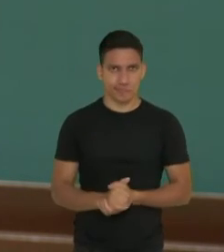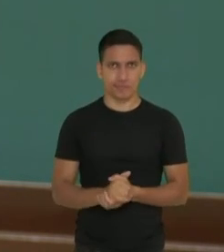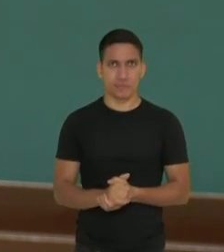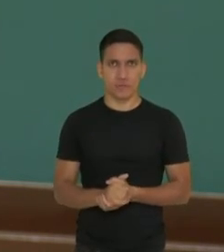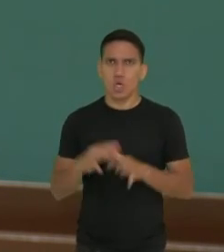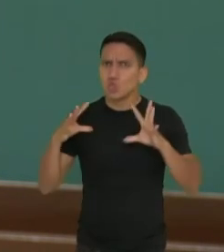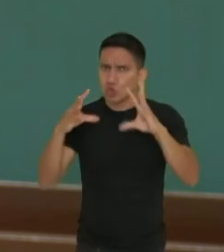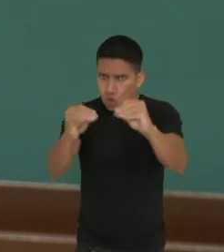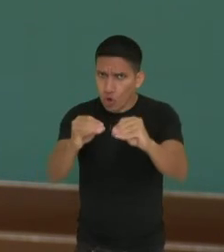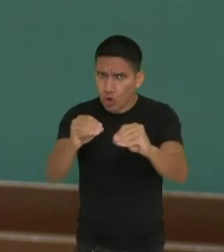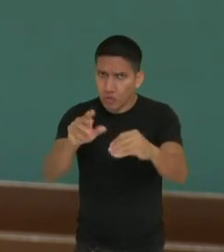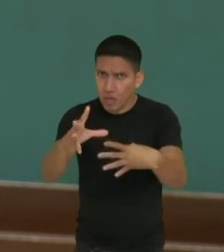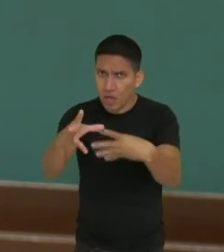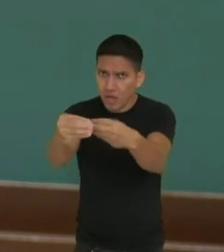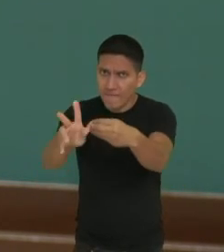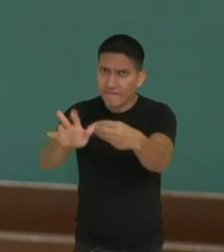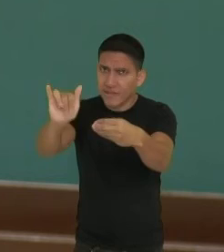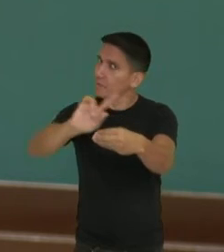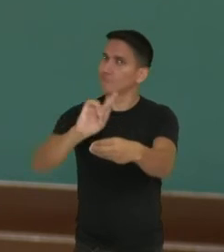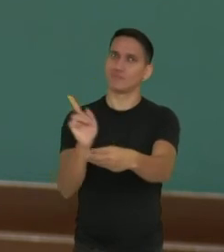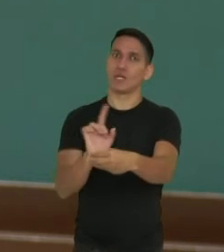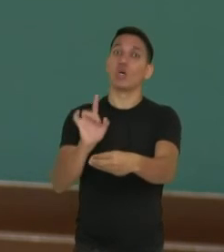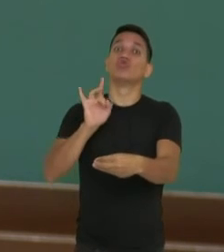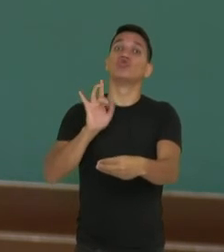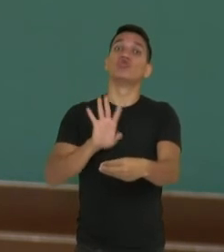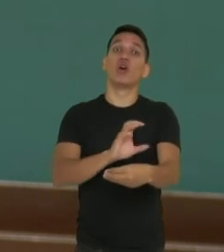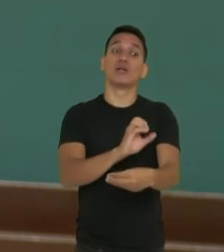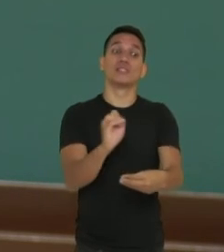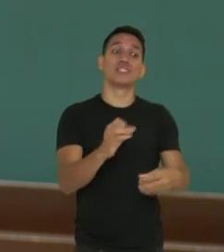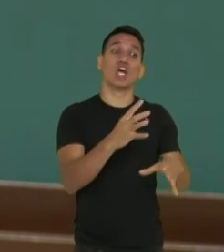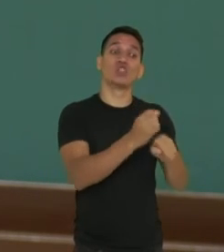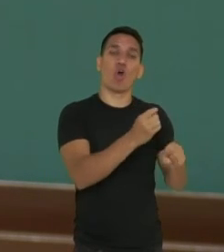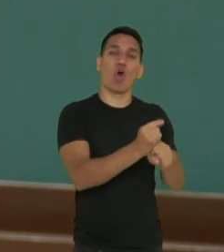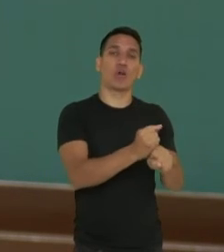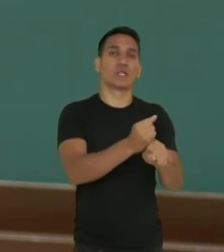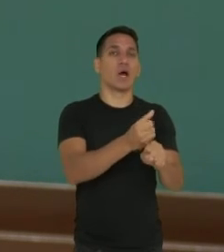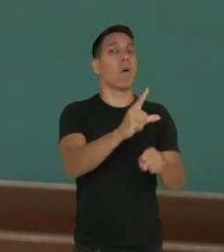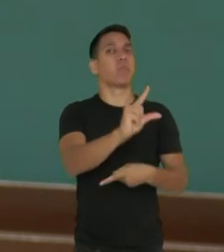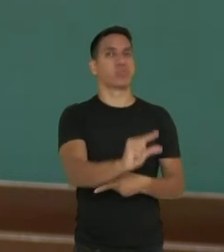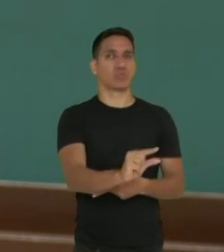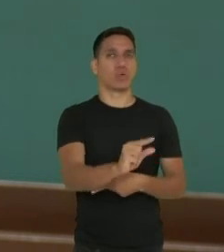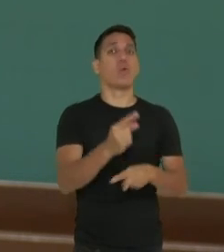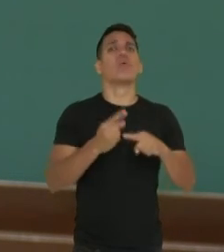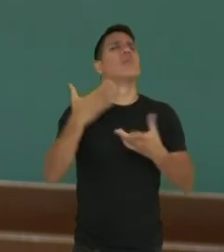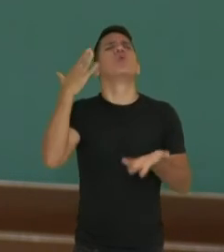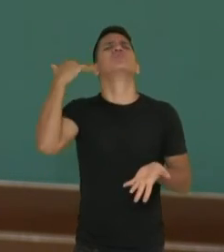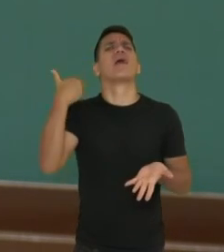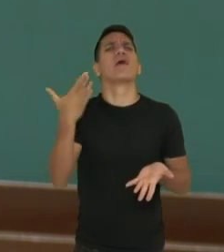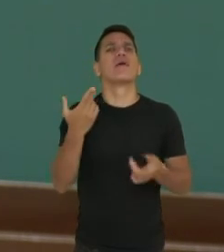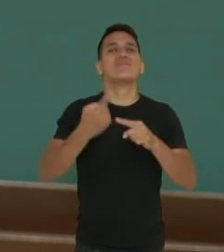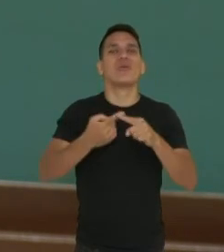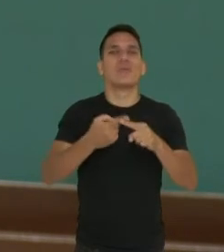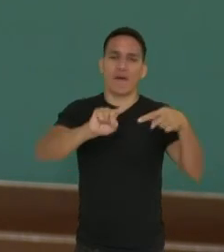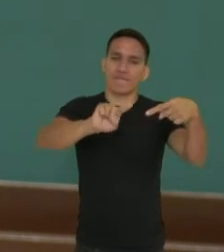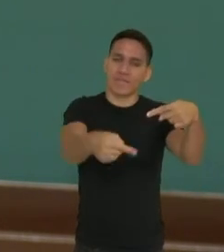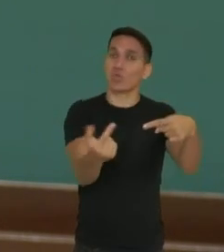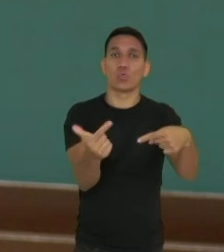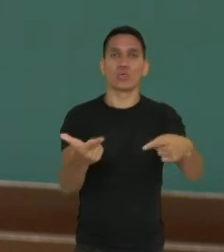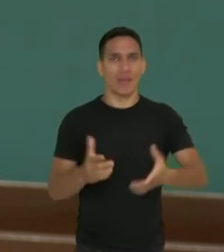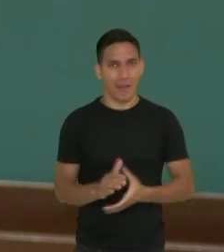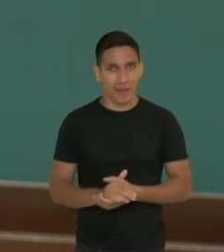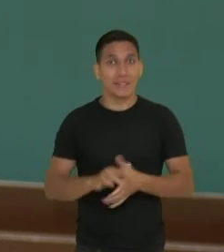recuperação? Não, só os que alcançaram a média. Como que eu sei? Porque não está entre vírgulas. Estão